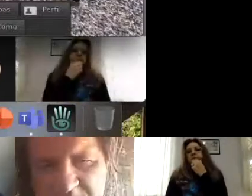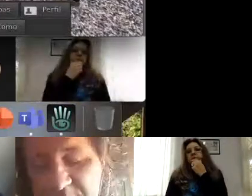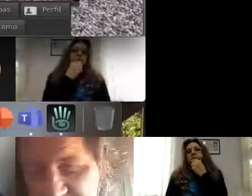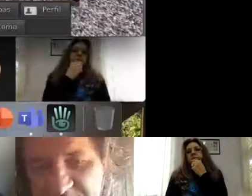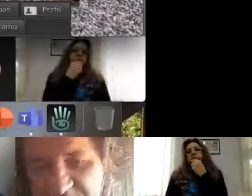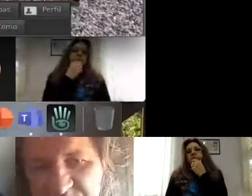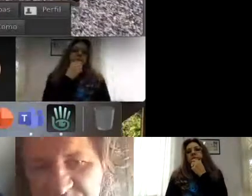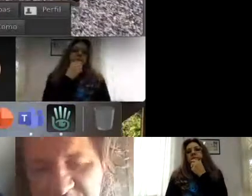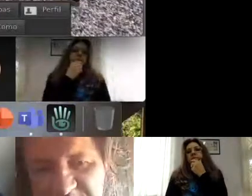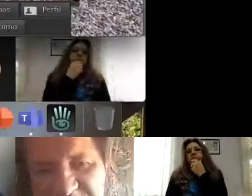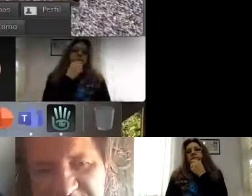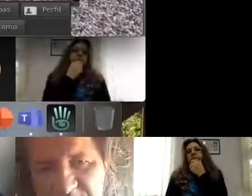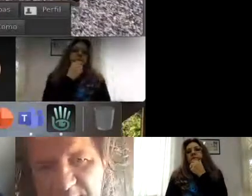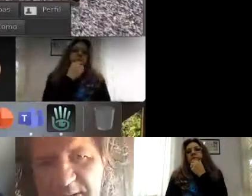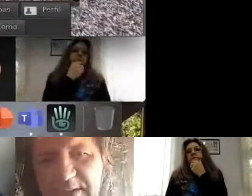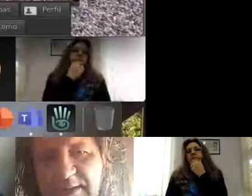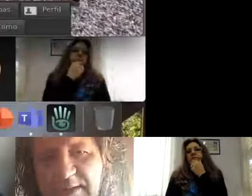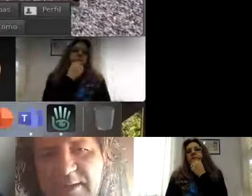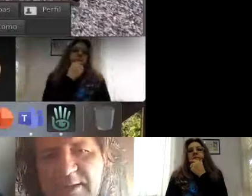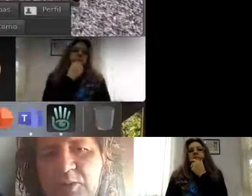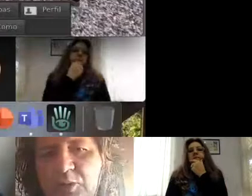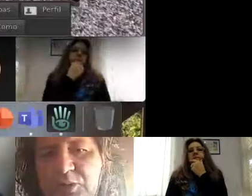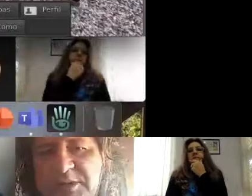A pandemia e o processo de digitalização